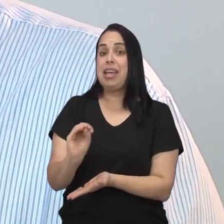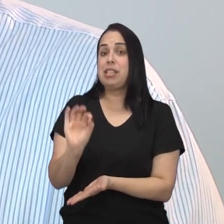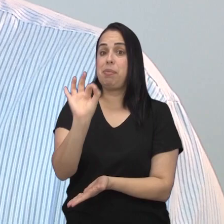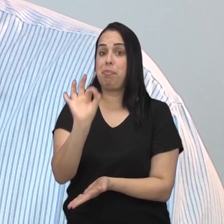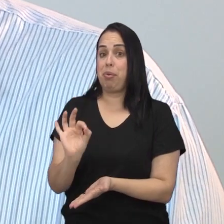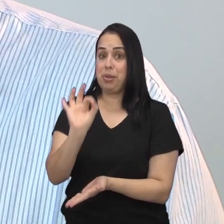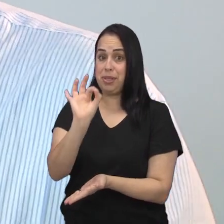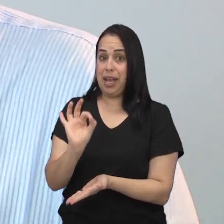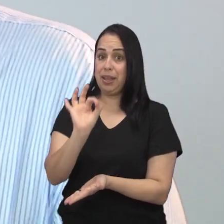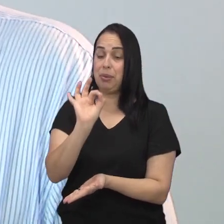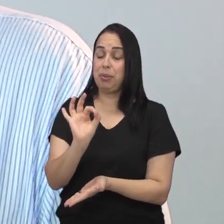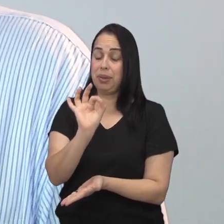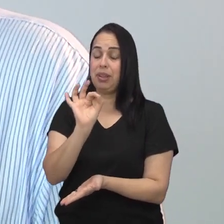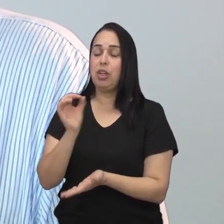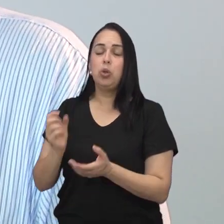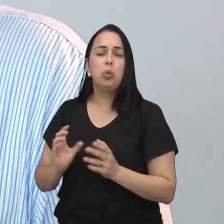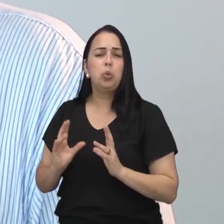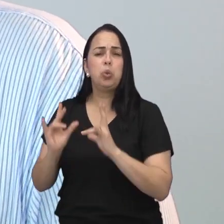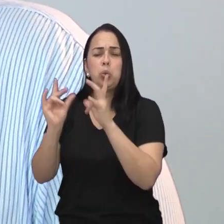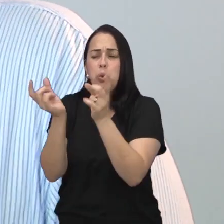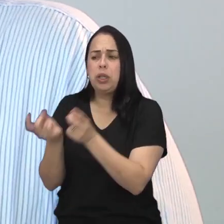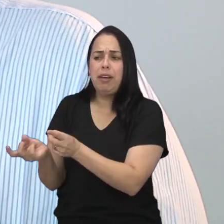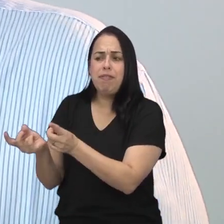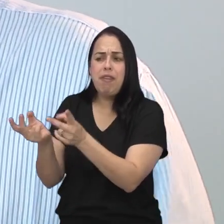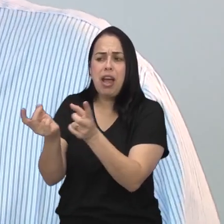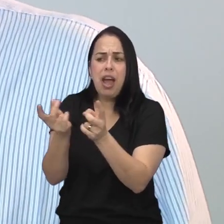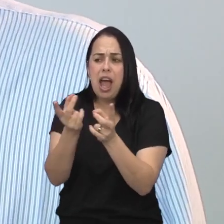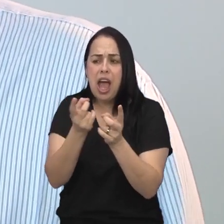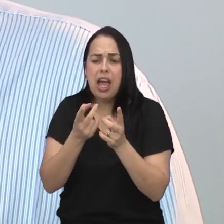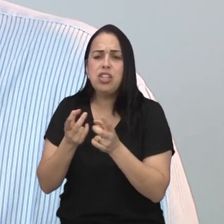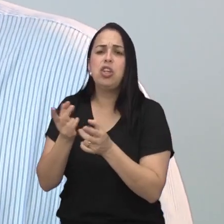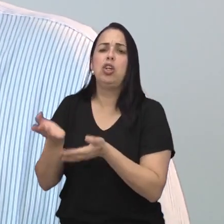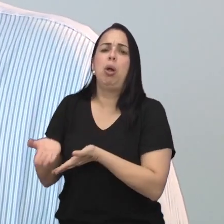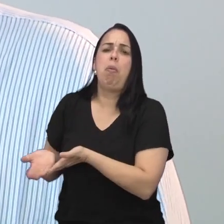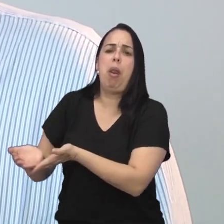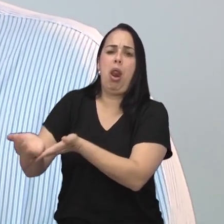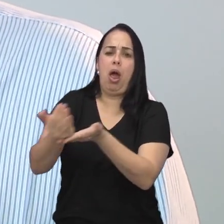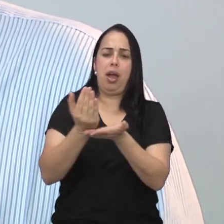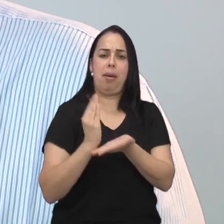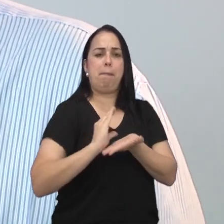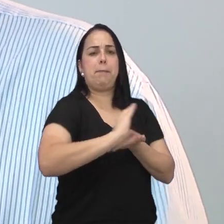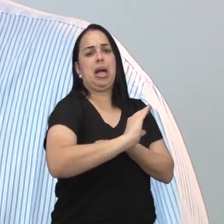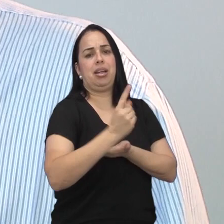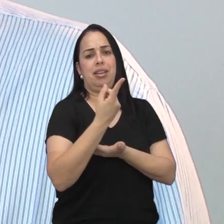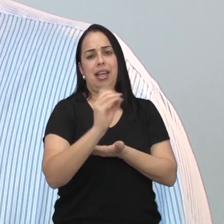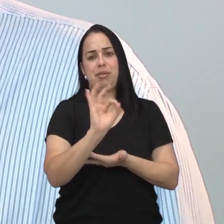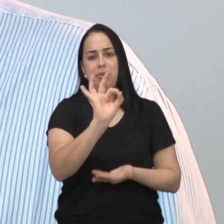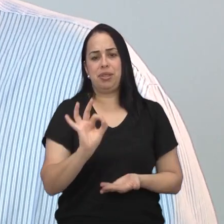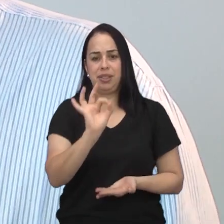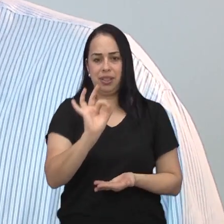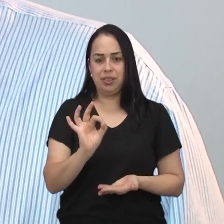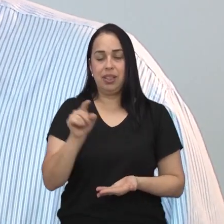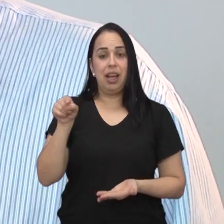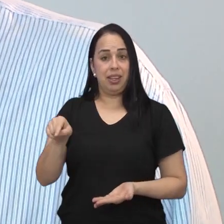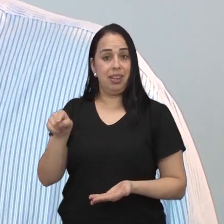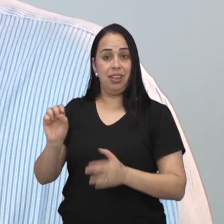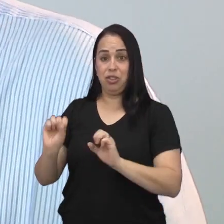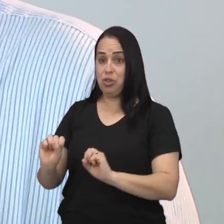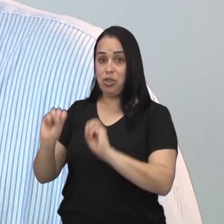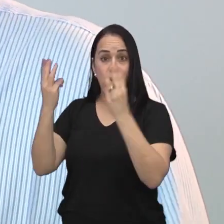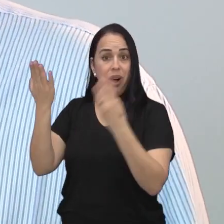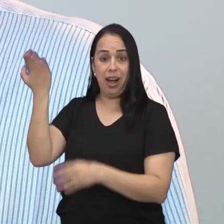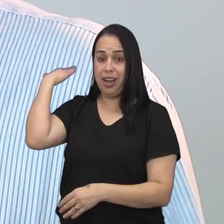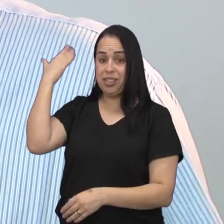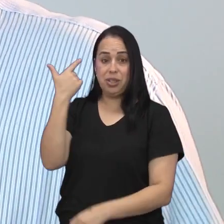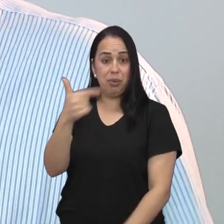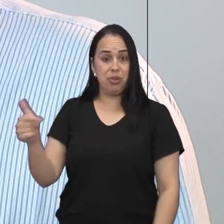da Arena, 10% sobre a receita da operação, e a cidade ganha porque ganha um equipamento melhor, ganha outras atividades. A Arena, por exemplo, ganhou